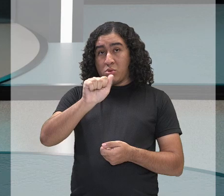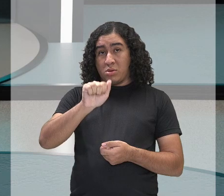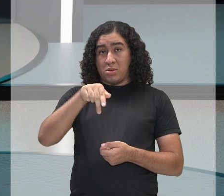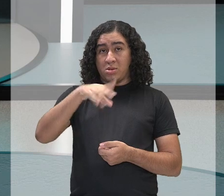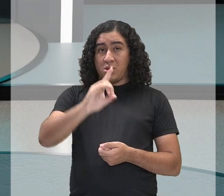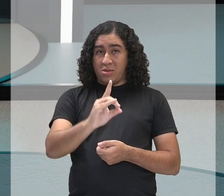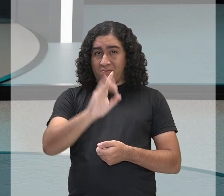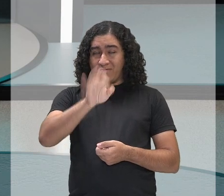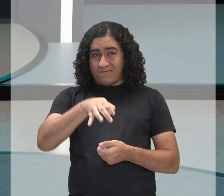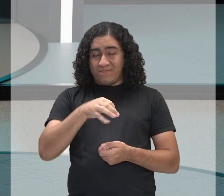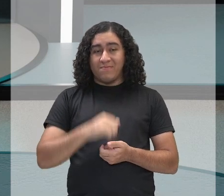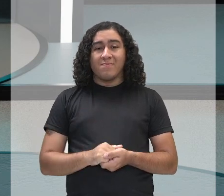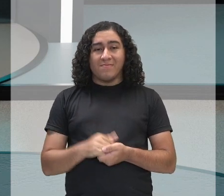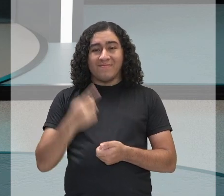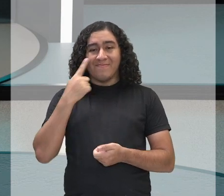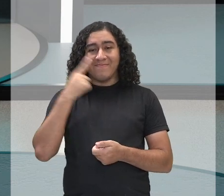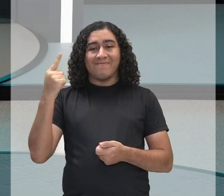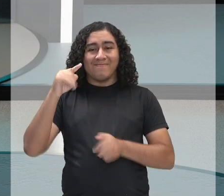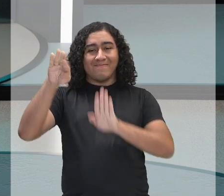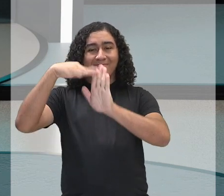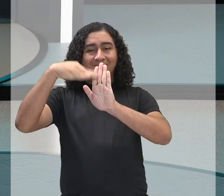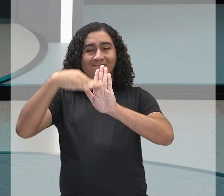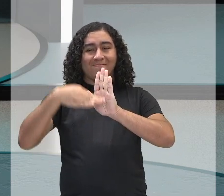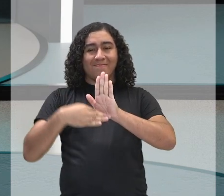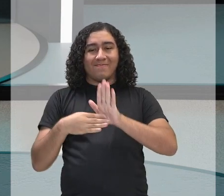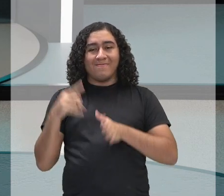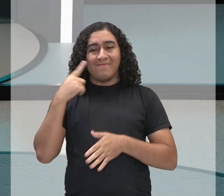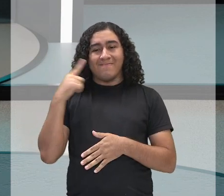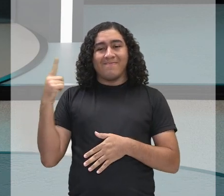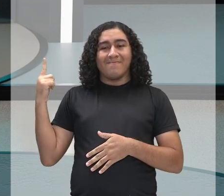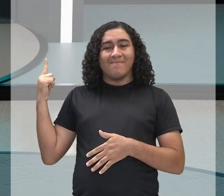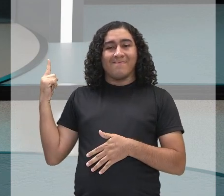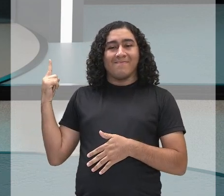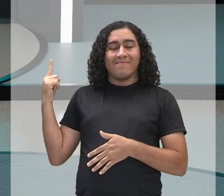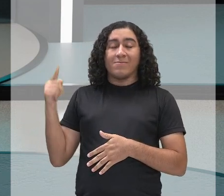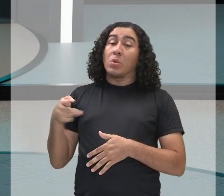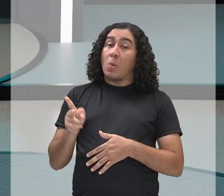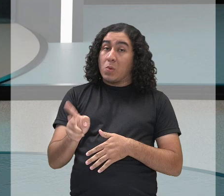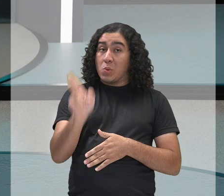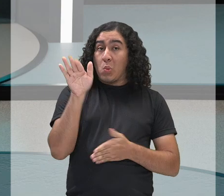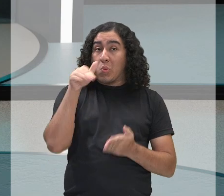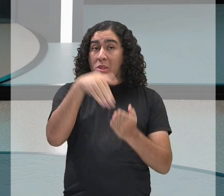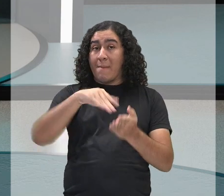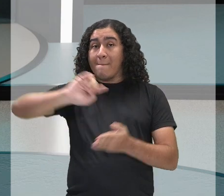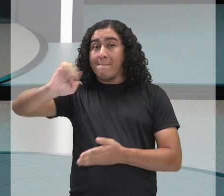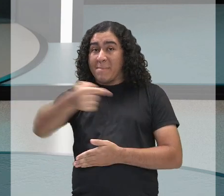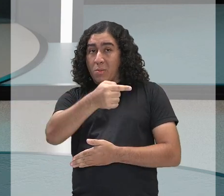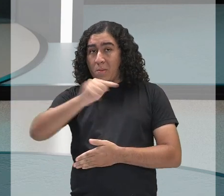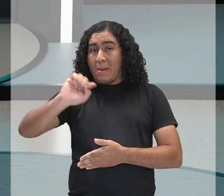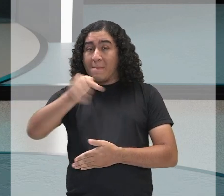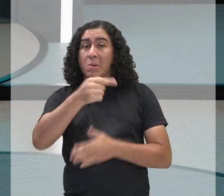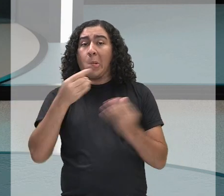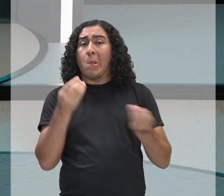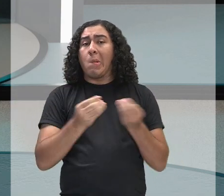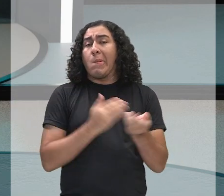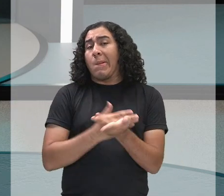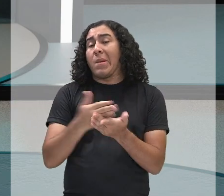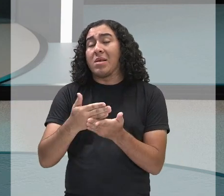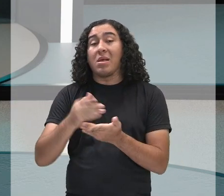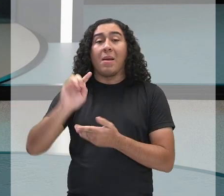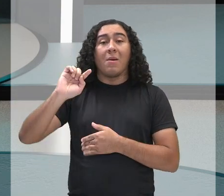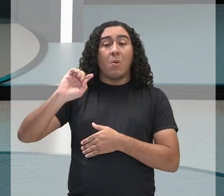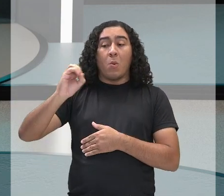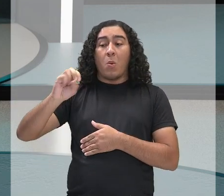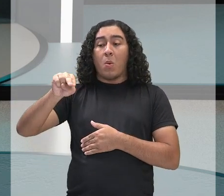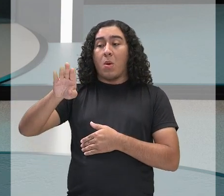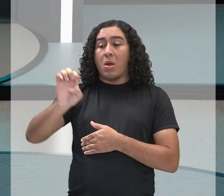200, 300, 400, 500 e assim por diante até 1000. Chegou em 1000, como é que é?